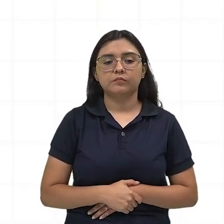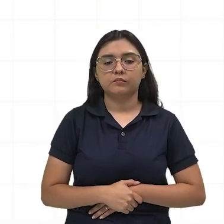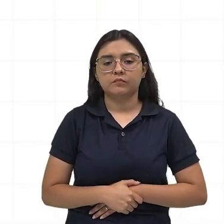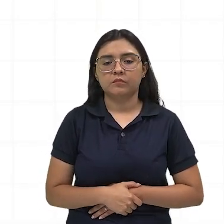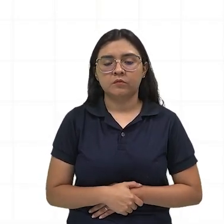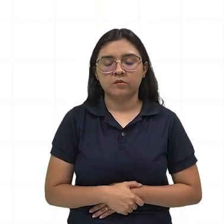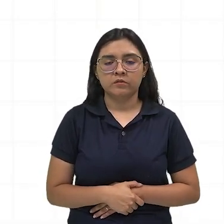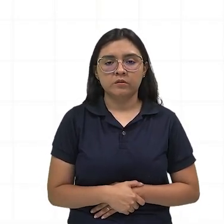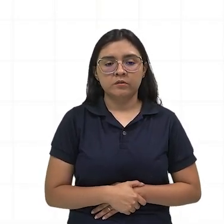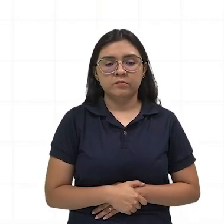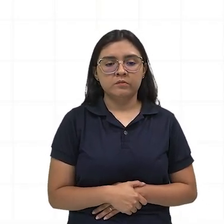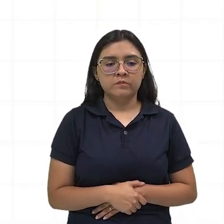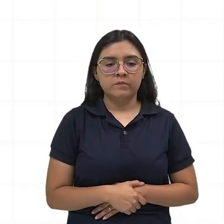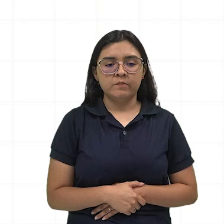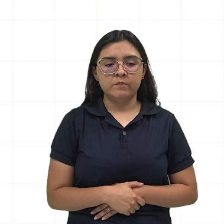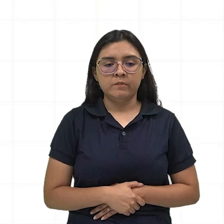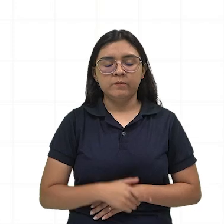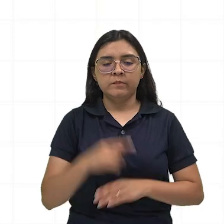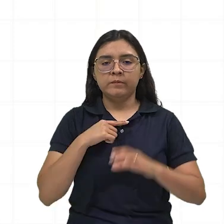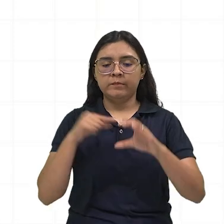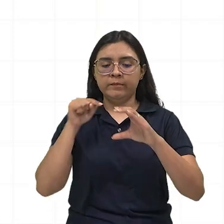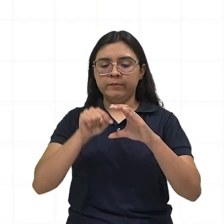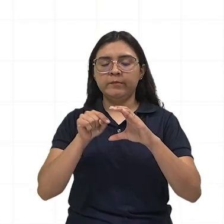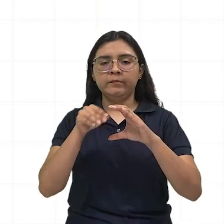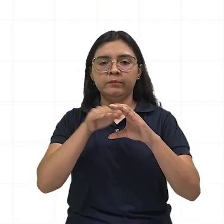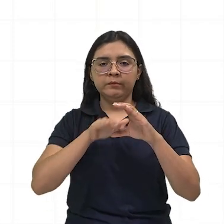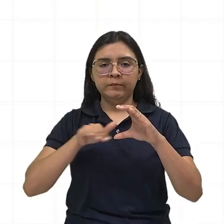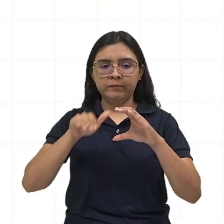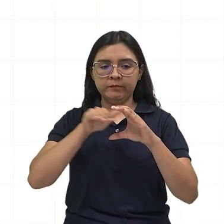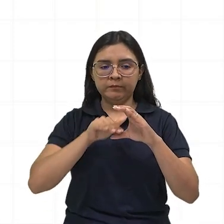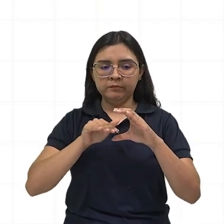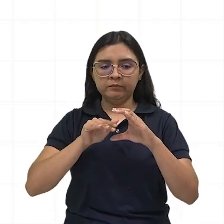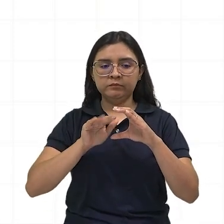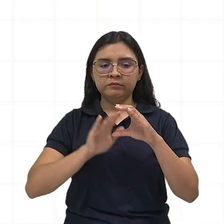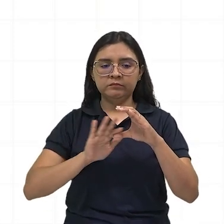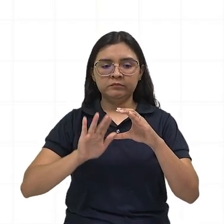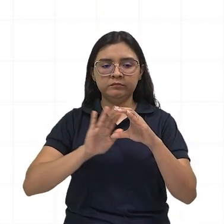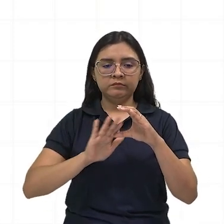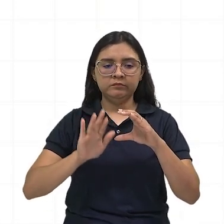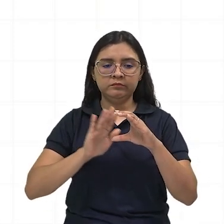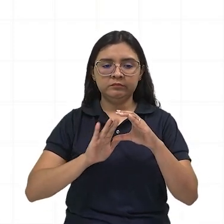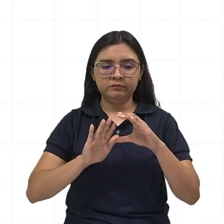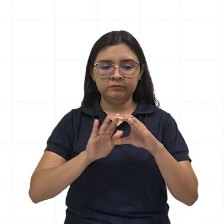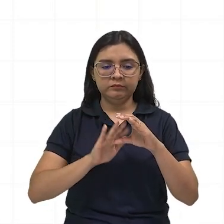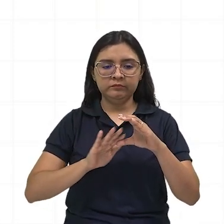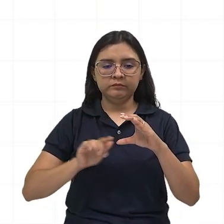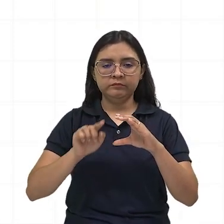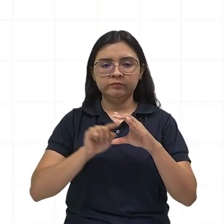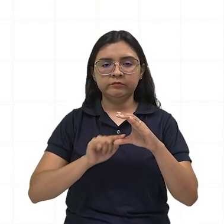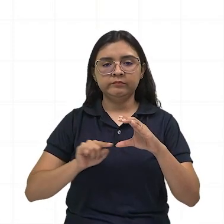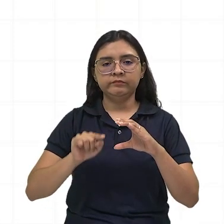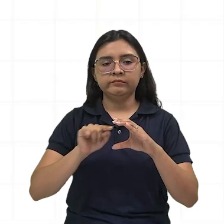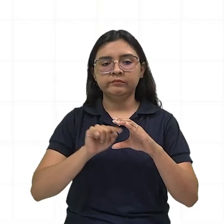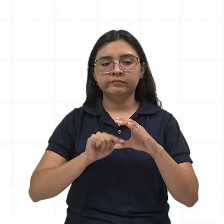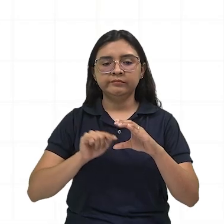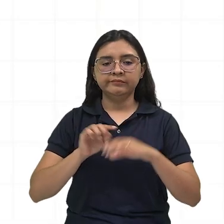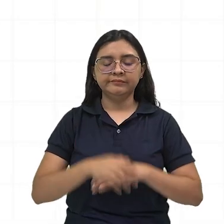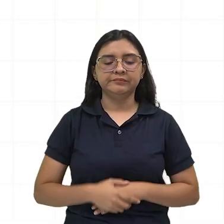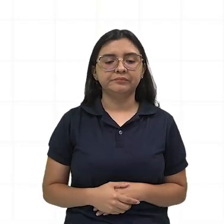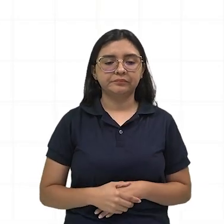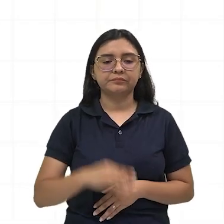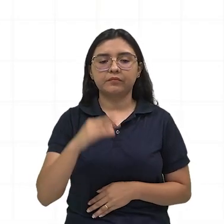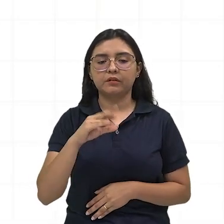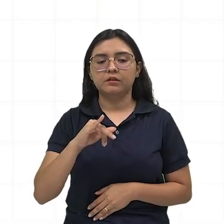círculo é a região interna, é o que está em roxo. Olha, isso é